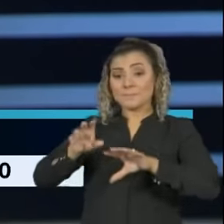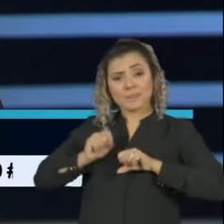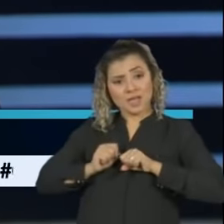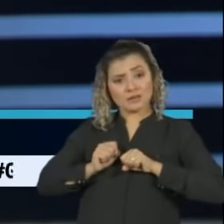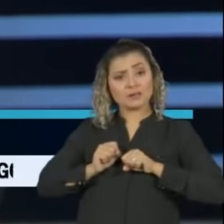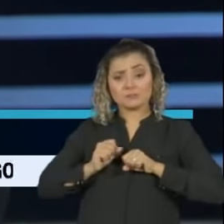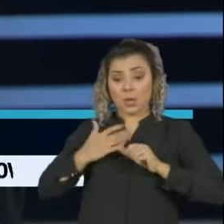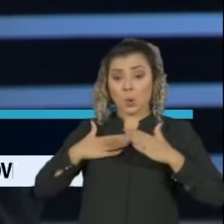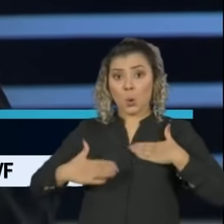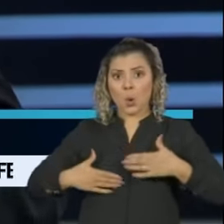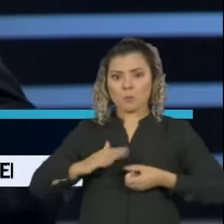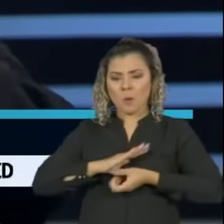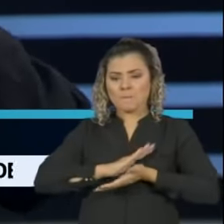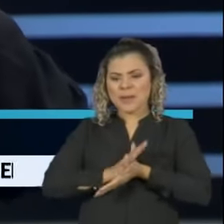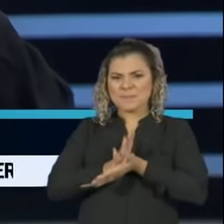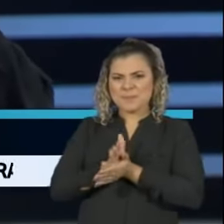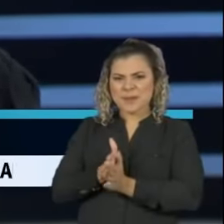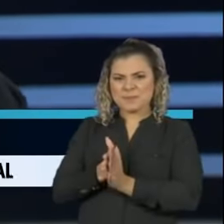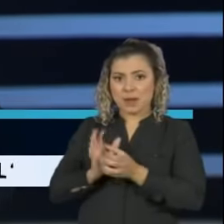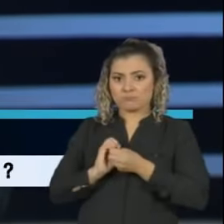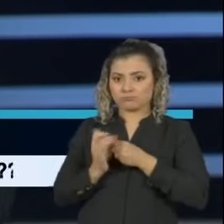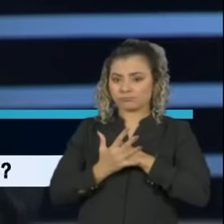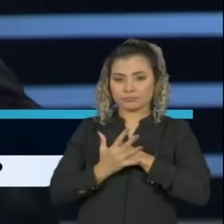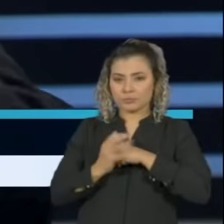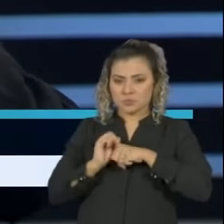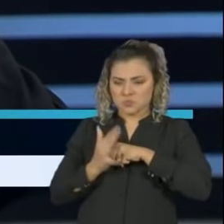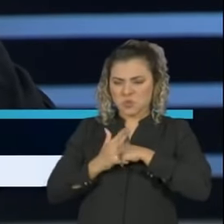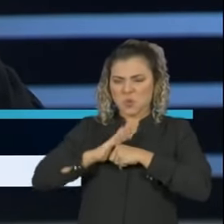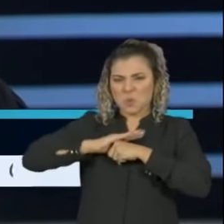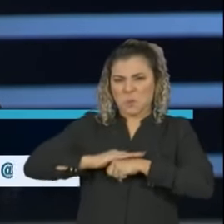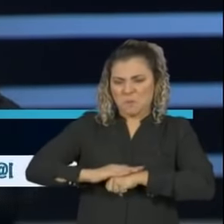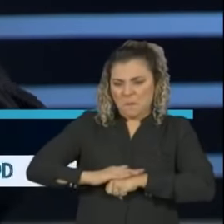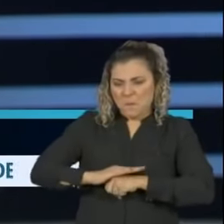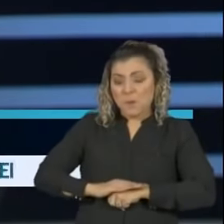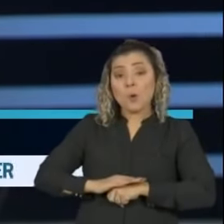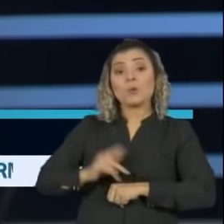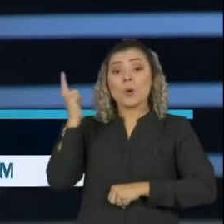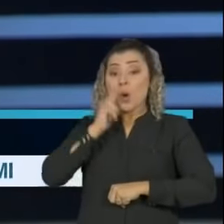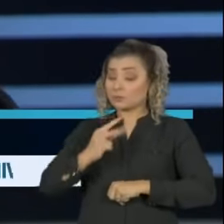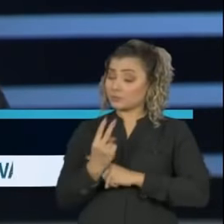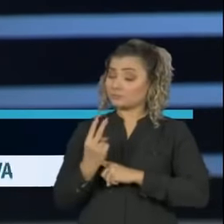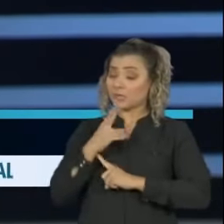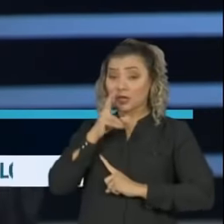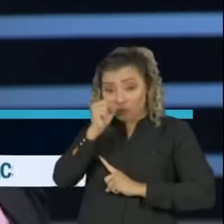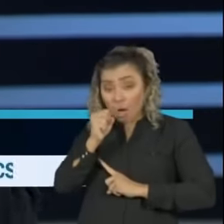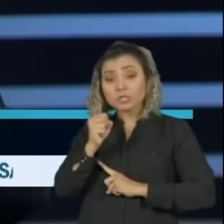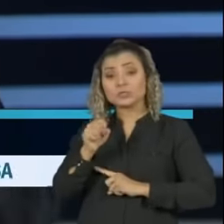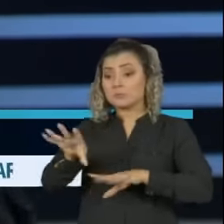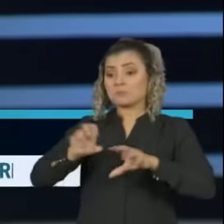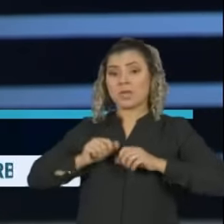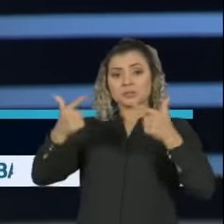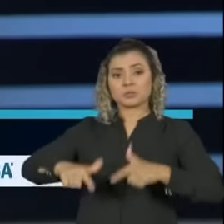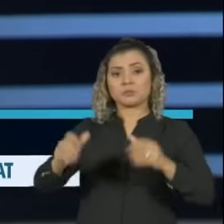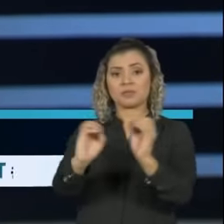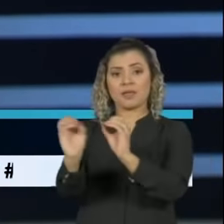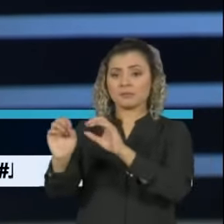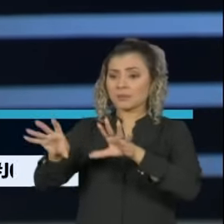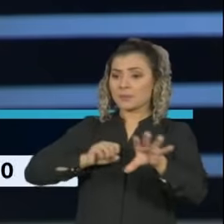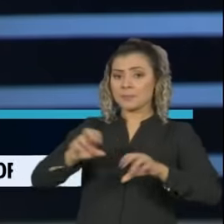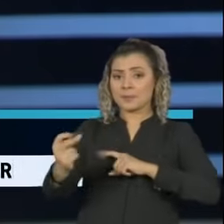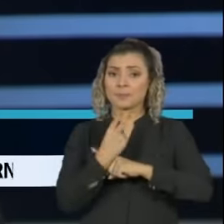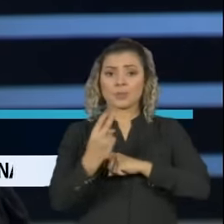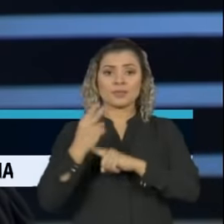rebanho, onde a gente vai produzindo anticorpos para sobreviver, e esse é um processo que acontece. Quem debela